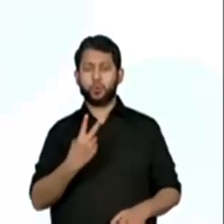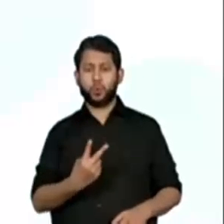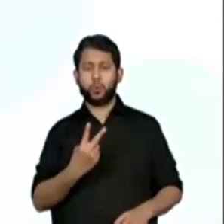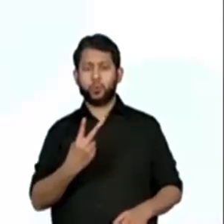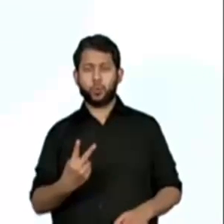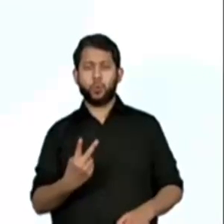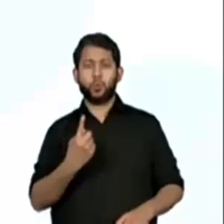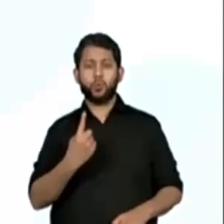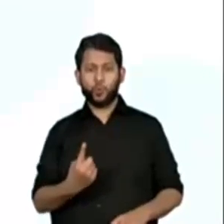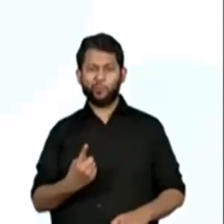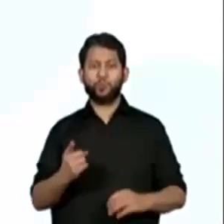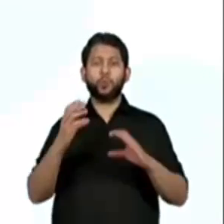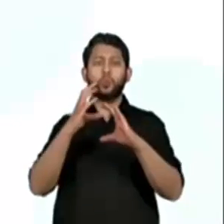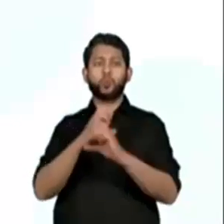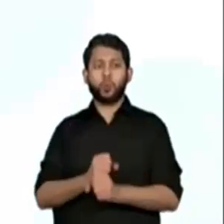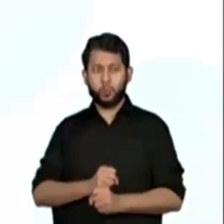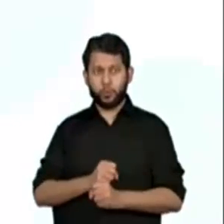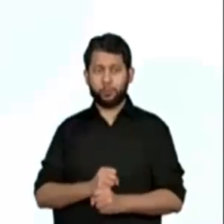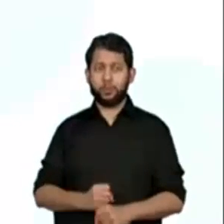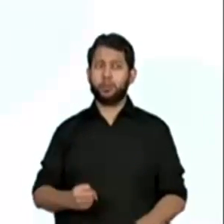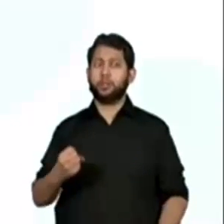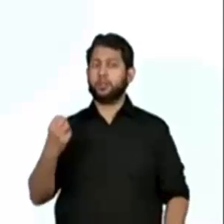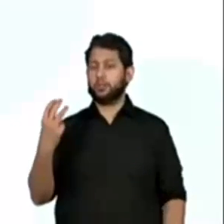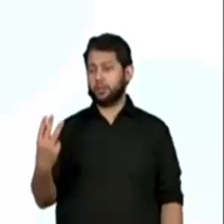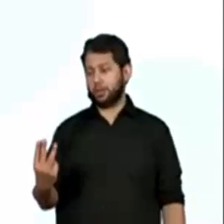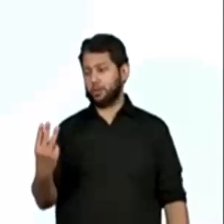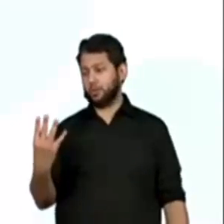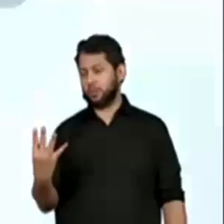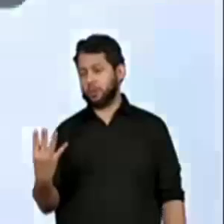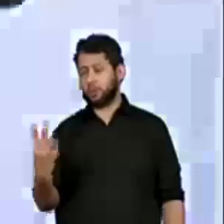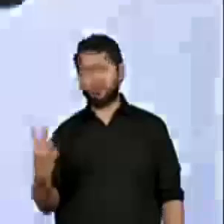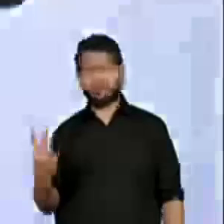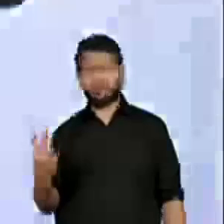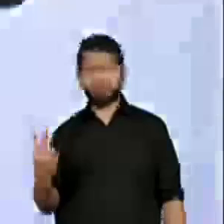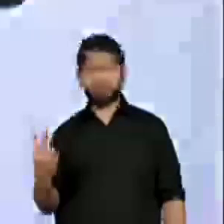eu deixei a minha balança, o quê? Equilibrada. Eu ganhei essa balança aqui,